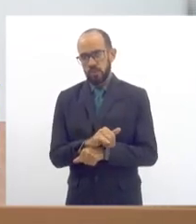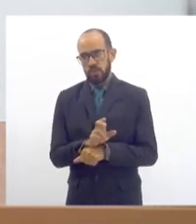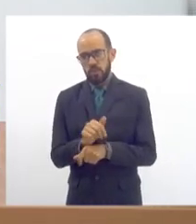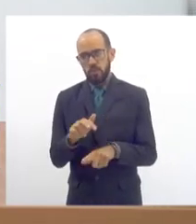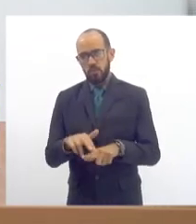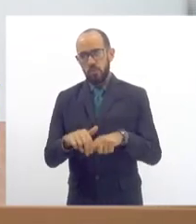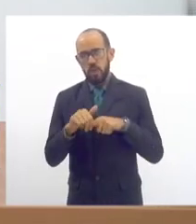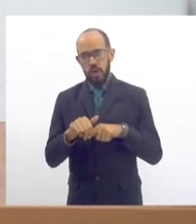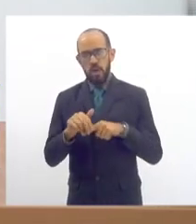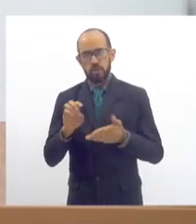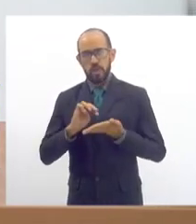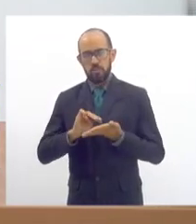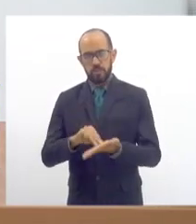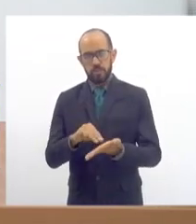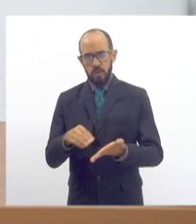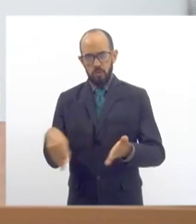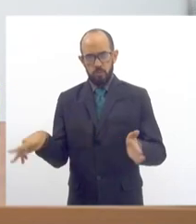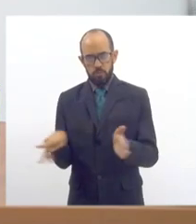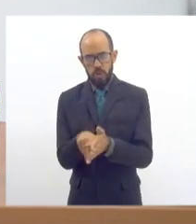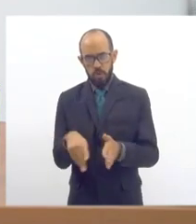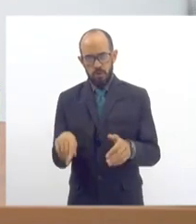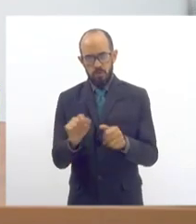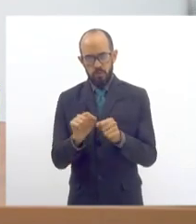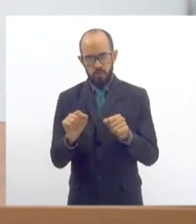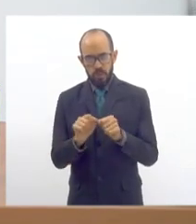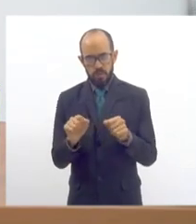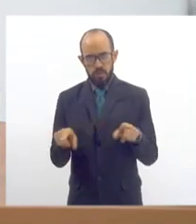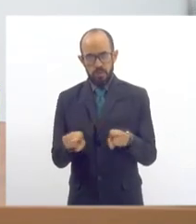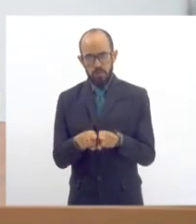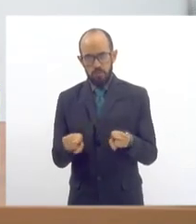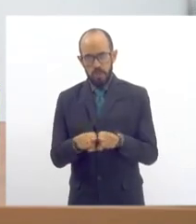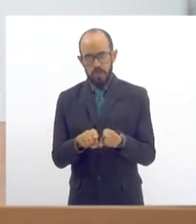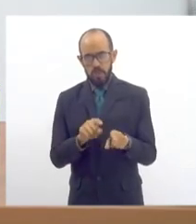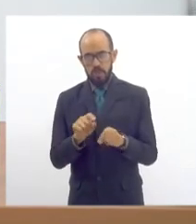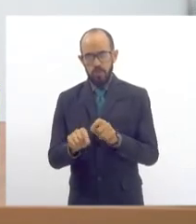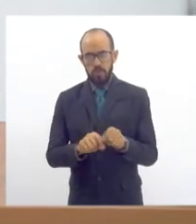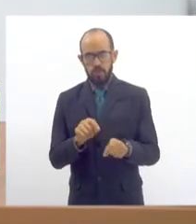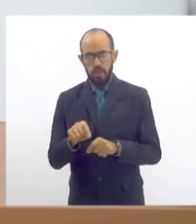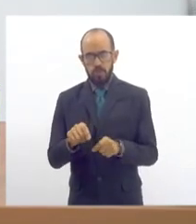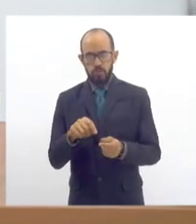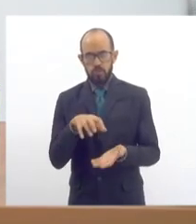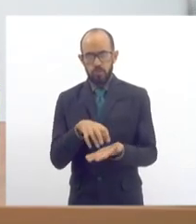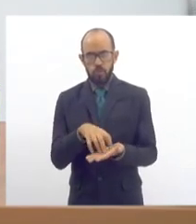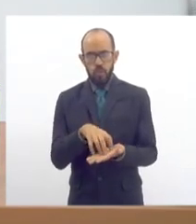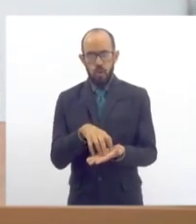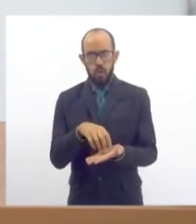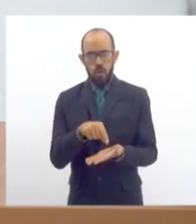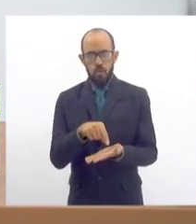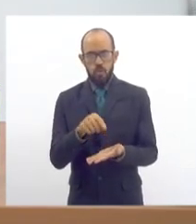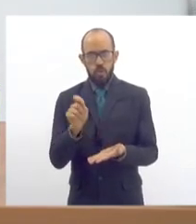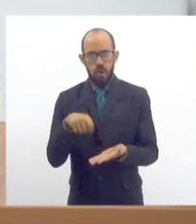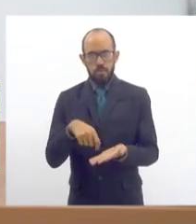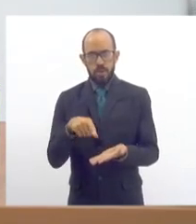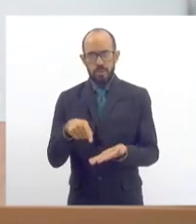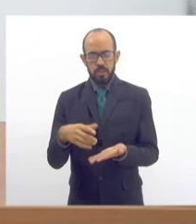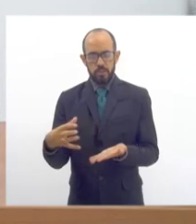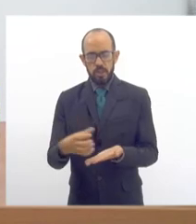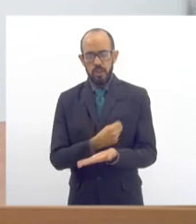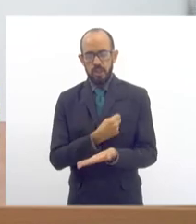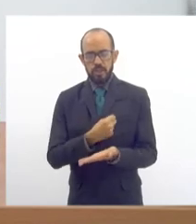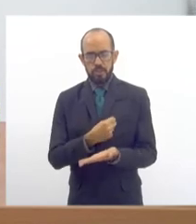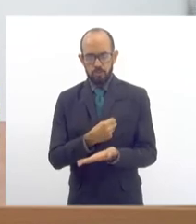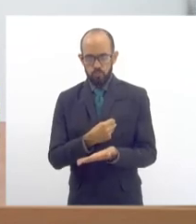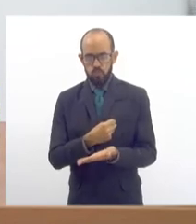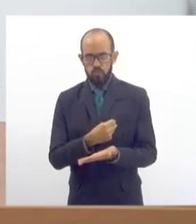missão específica que exerce, seja também por ser um órgão com grande capacidade de arrecadação.